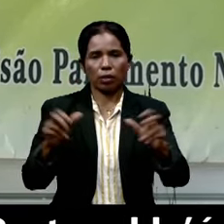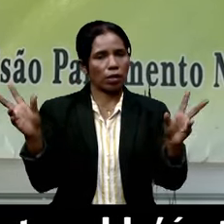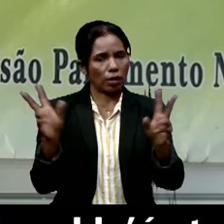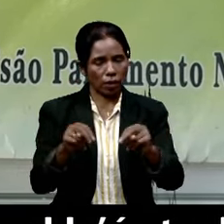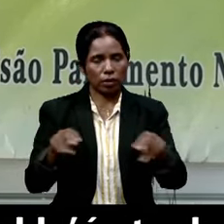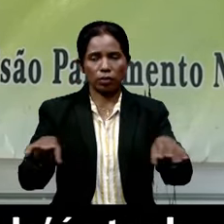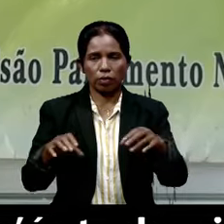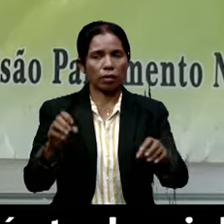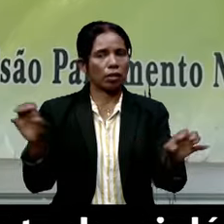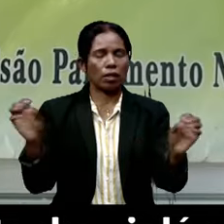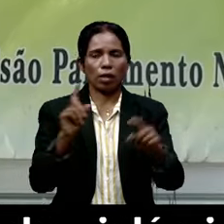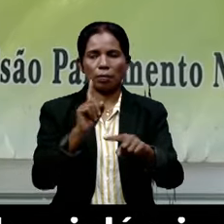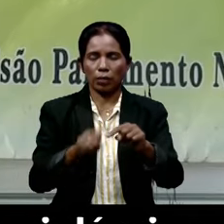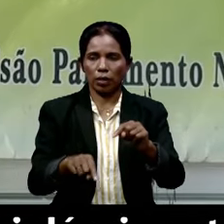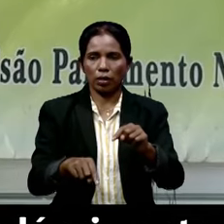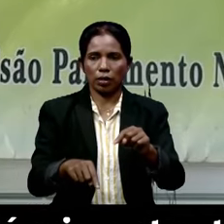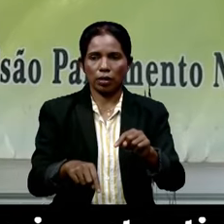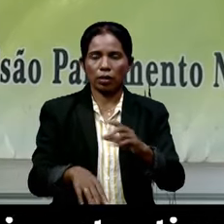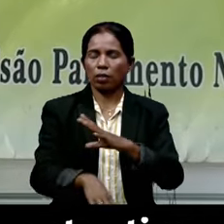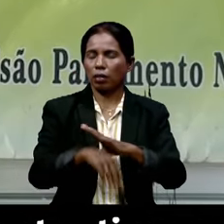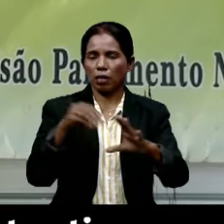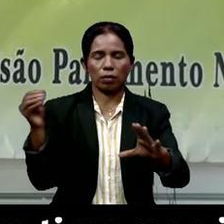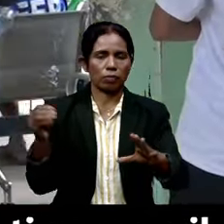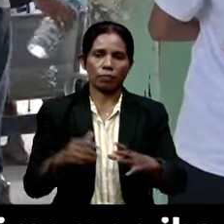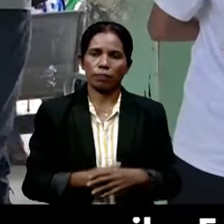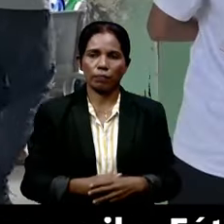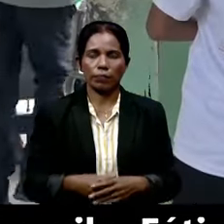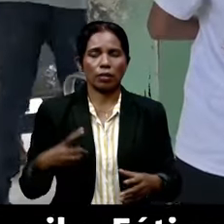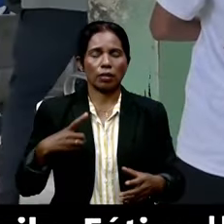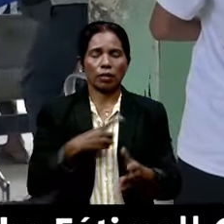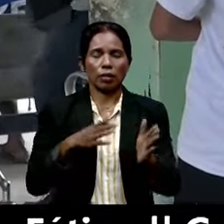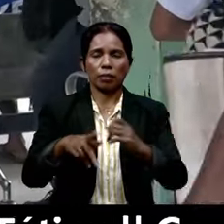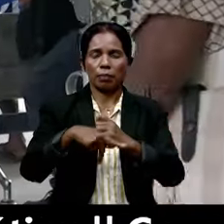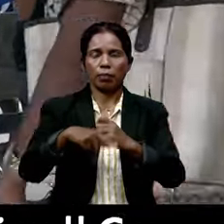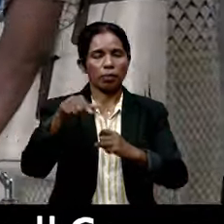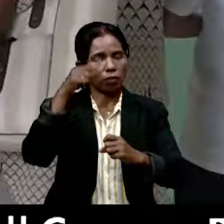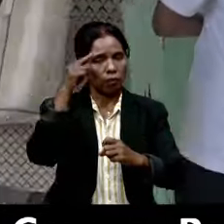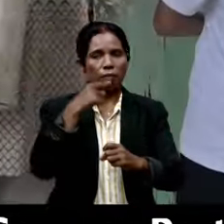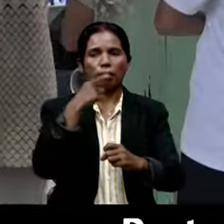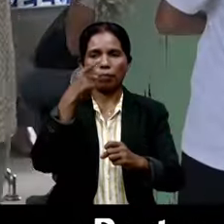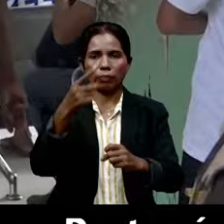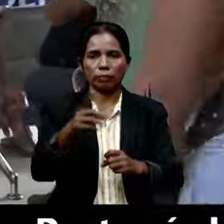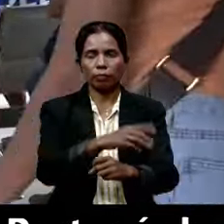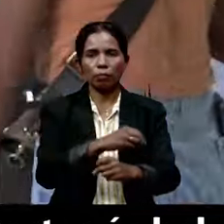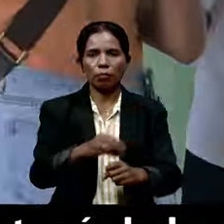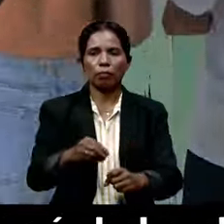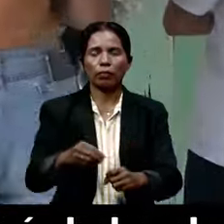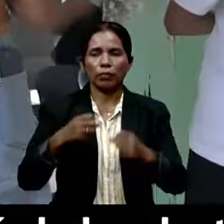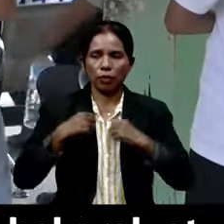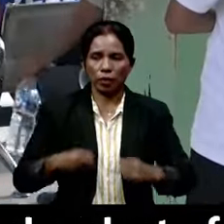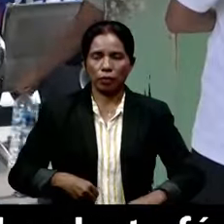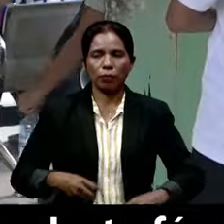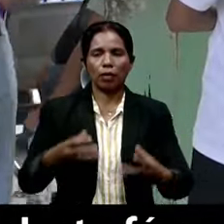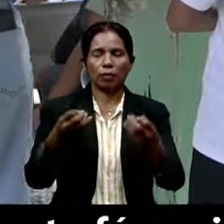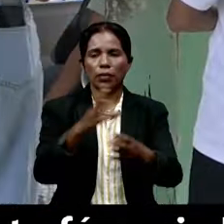se lá bele de aquilo de reavaliação. Deputada bancada governo Virginia Anabello reconhece problema no setor saúde barra não é